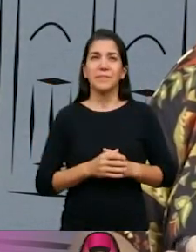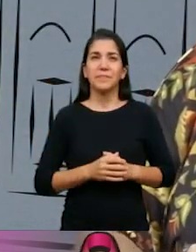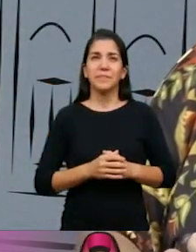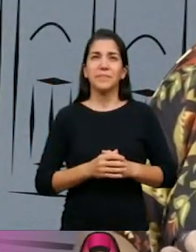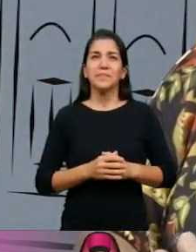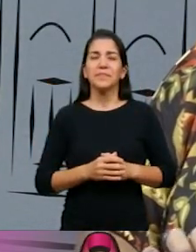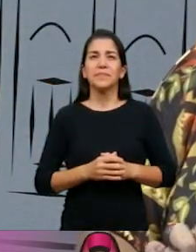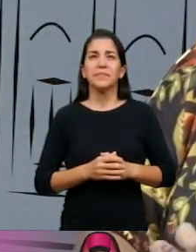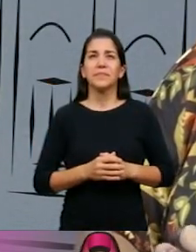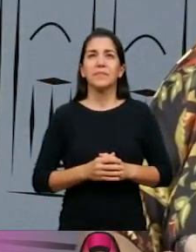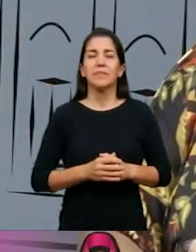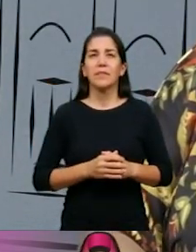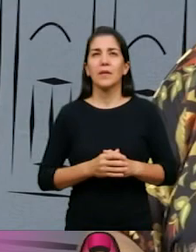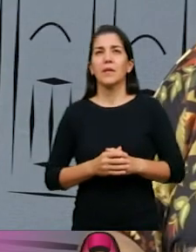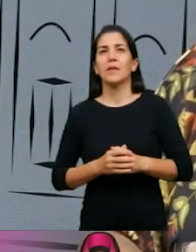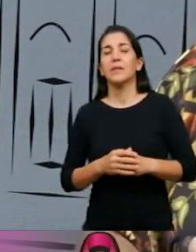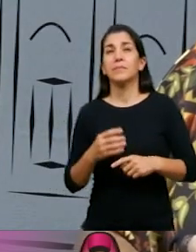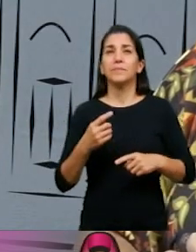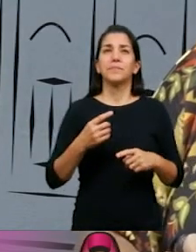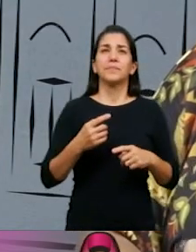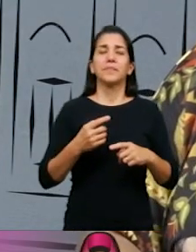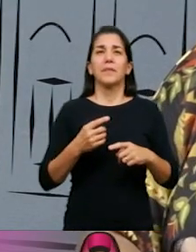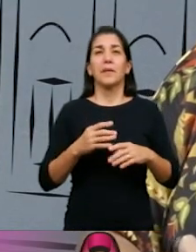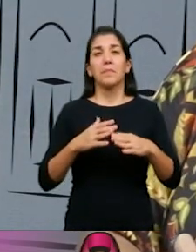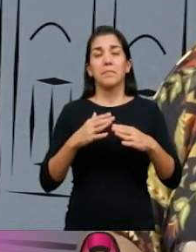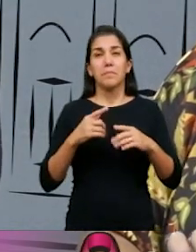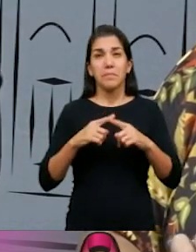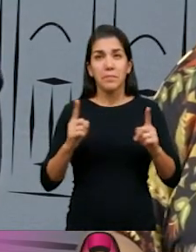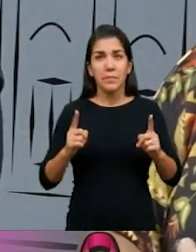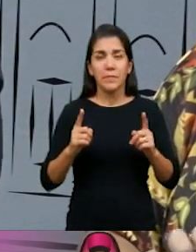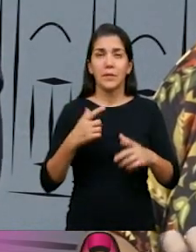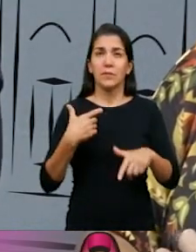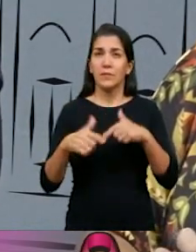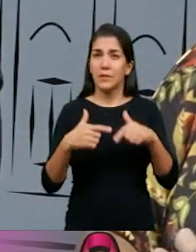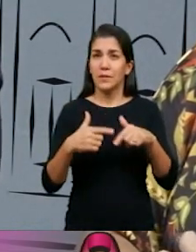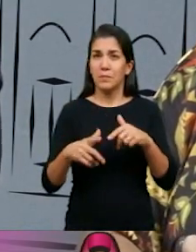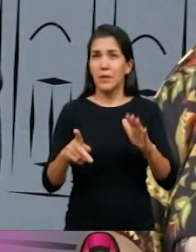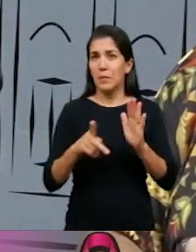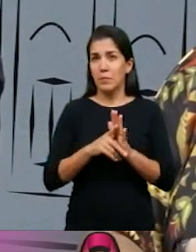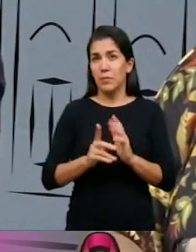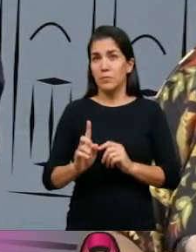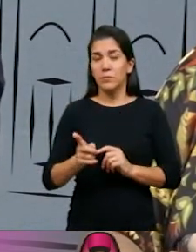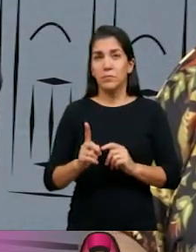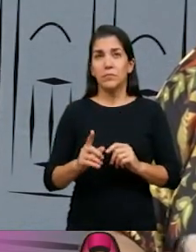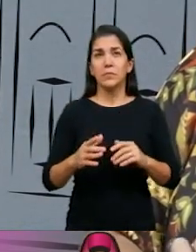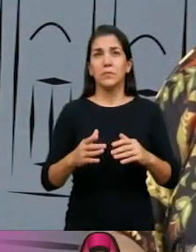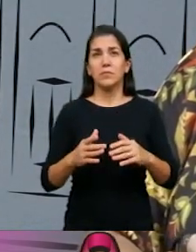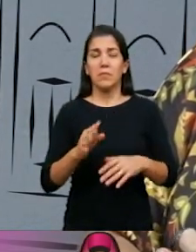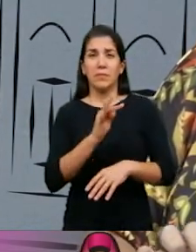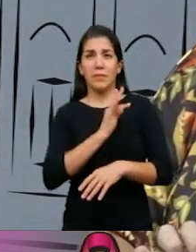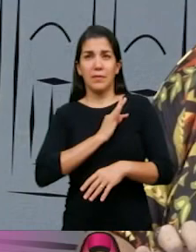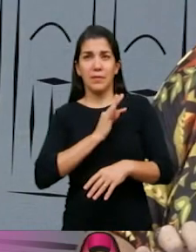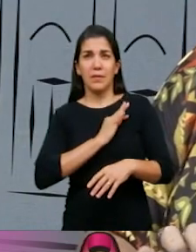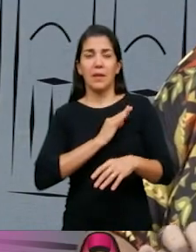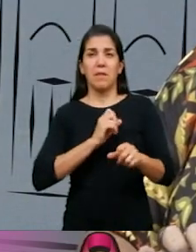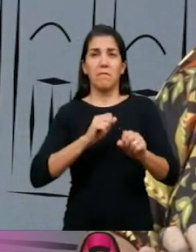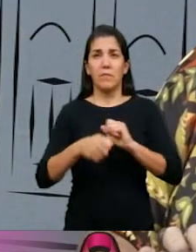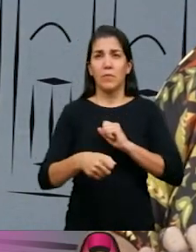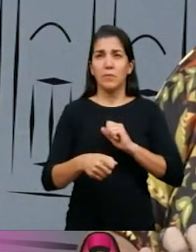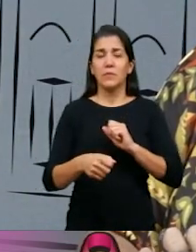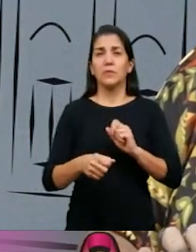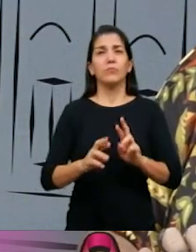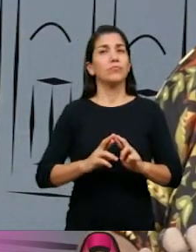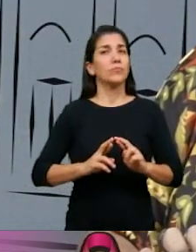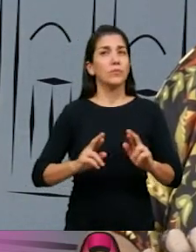já sobrecarregados com o trabalho que têm e que não têm capacidade técnica e formação para